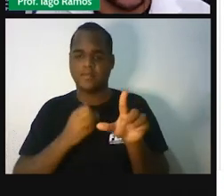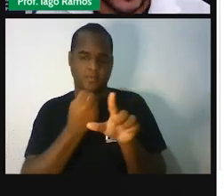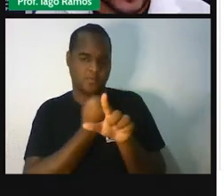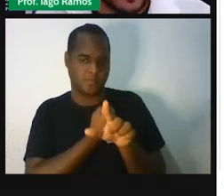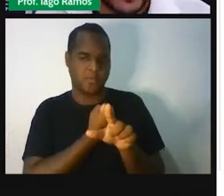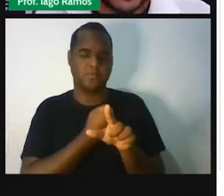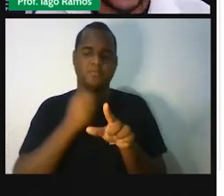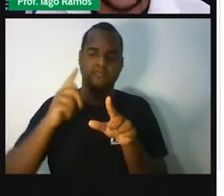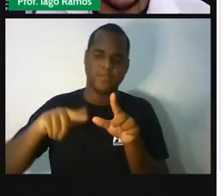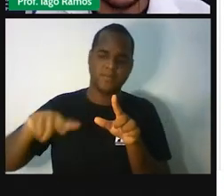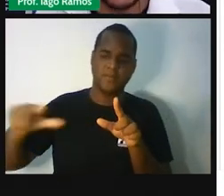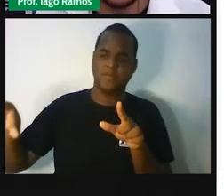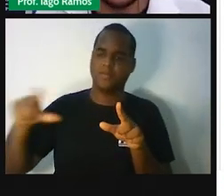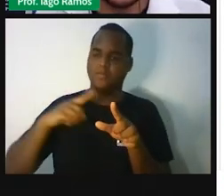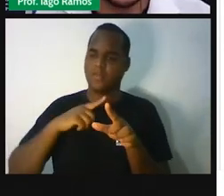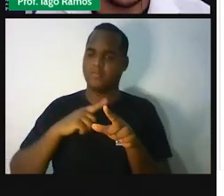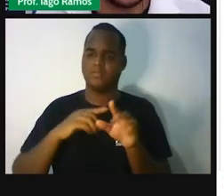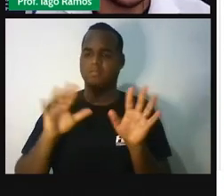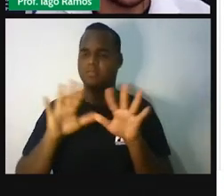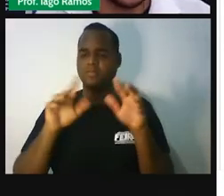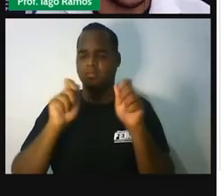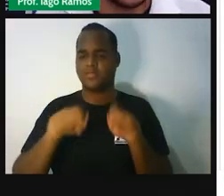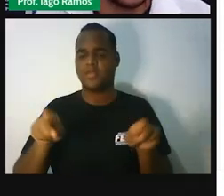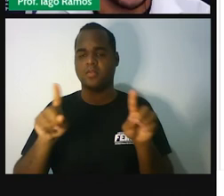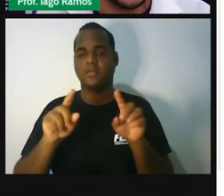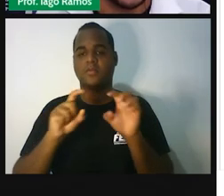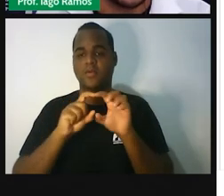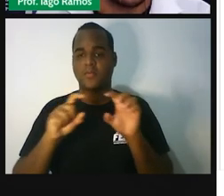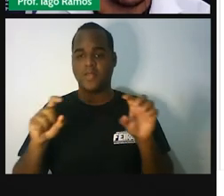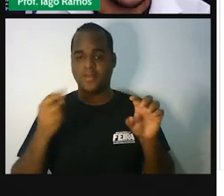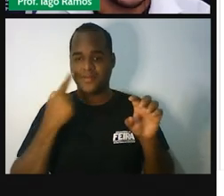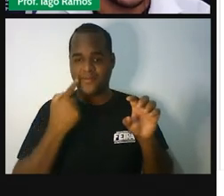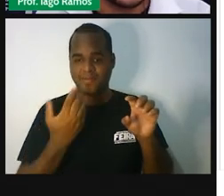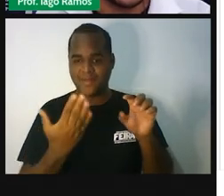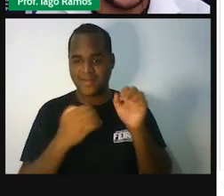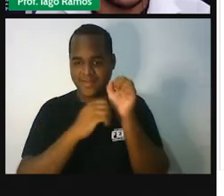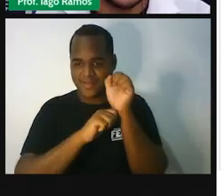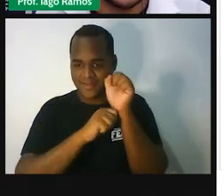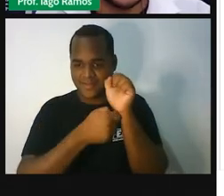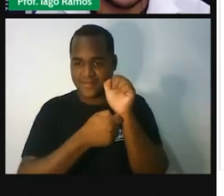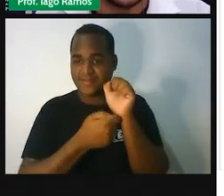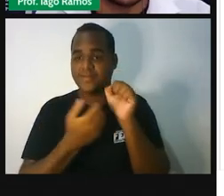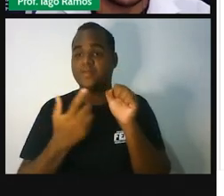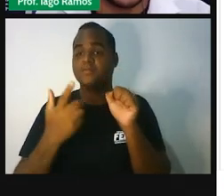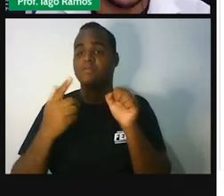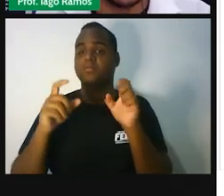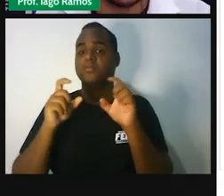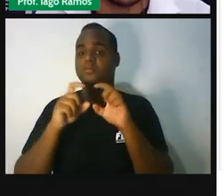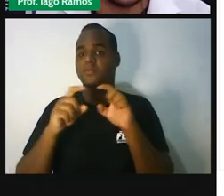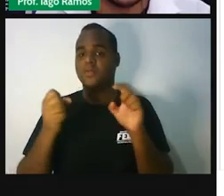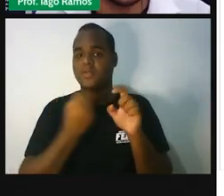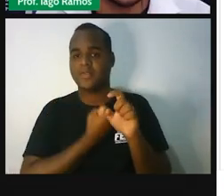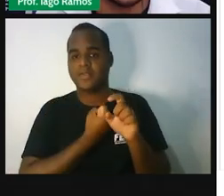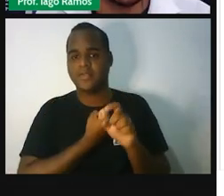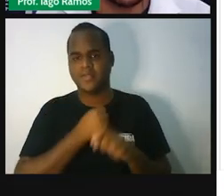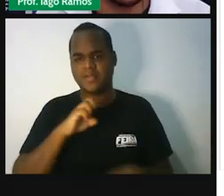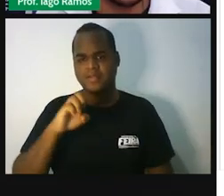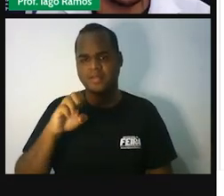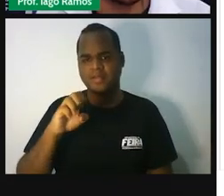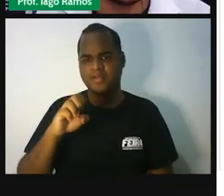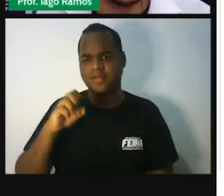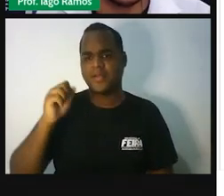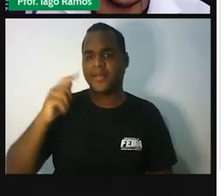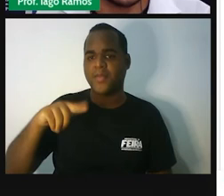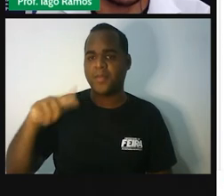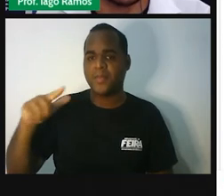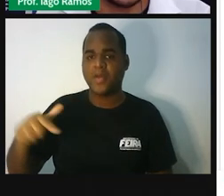número. Por exemplo, nessa placa aqui, né, com esse código, ó, veja que está se repetindo aqui a letra E, ó. Isso aqui não vai